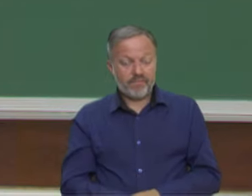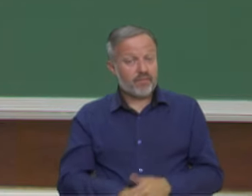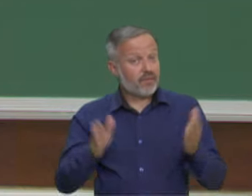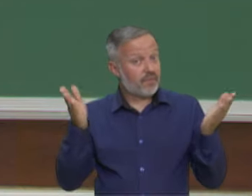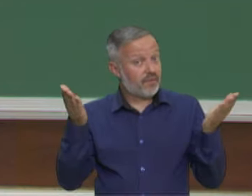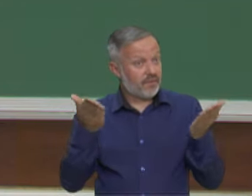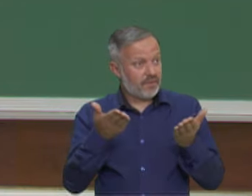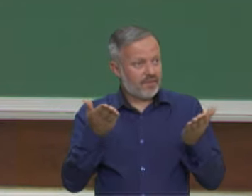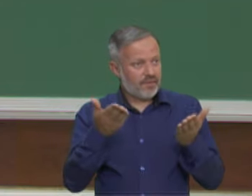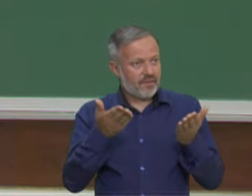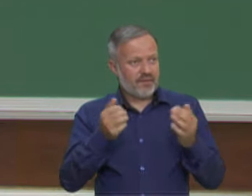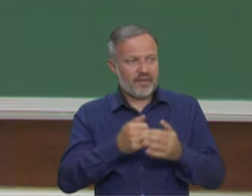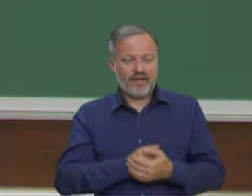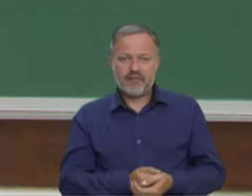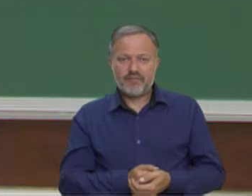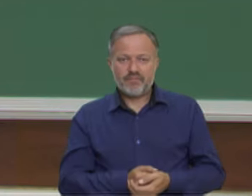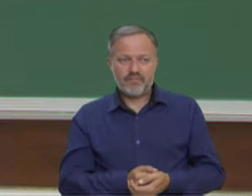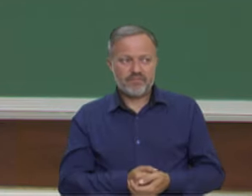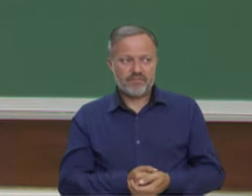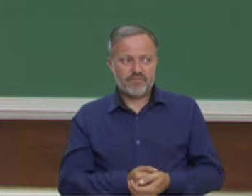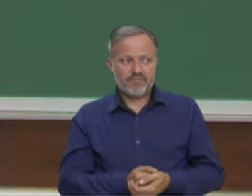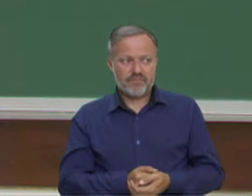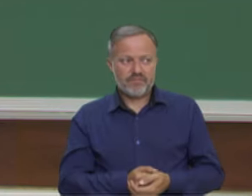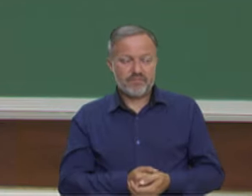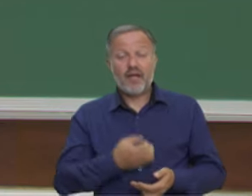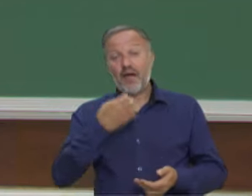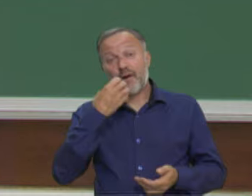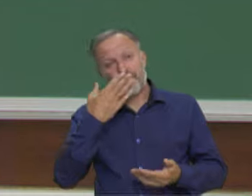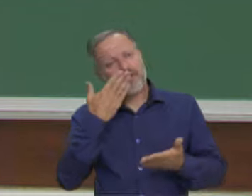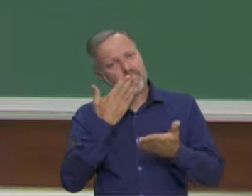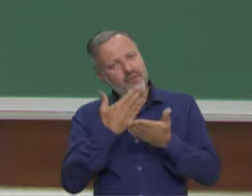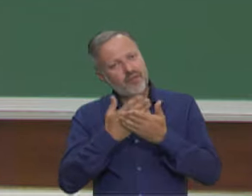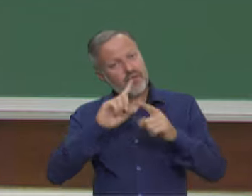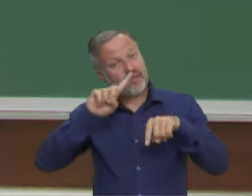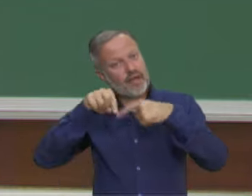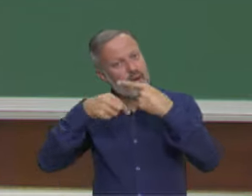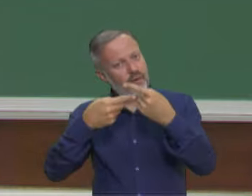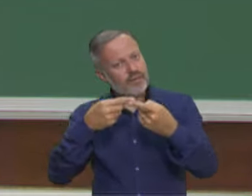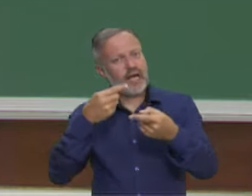só, pessoal, tá? Tenho aí um bom estudo e nos vemos na próxima aula.